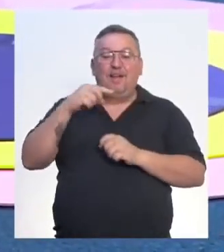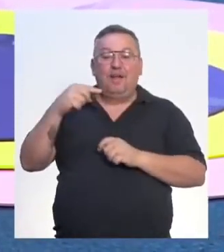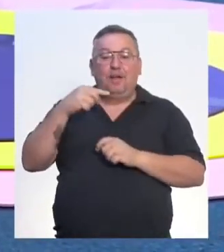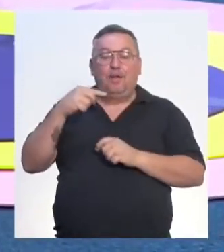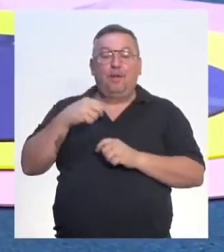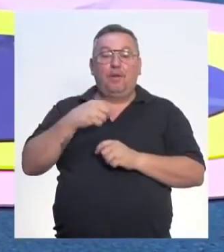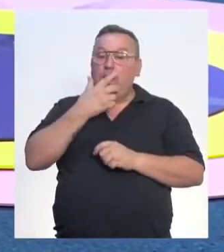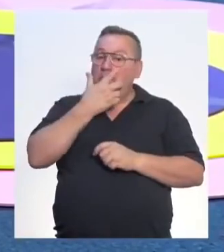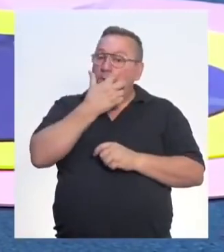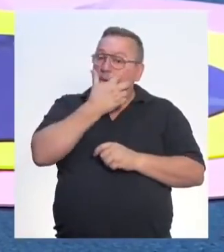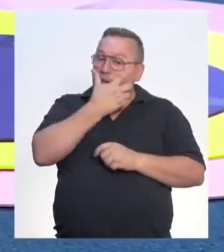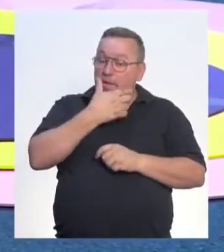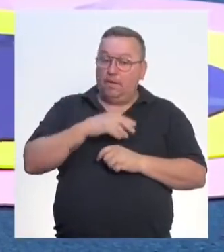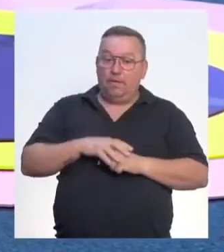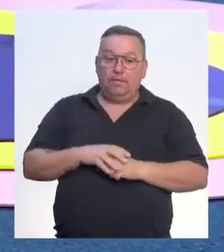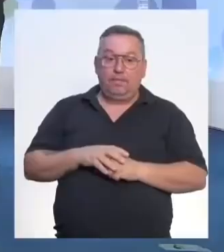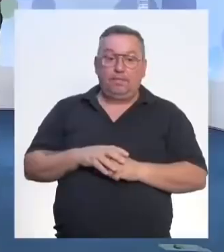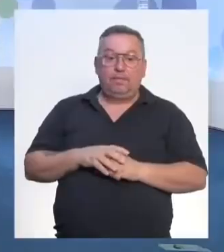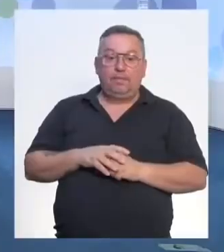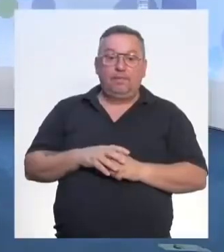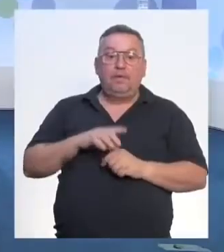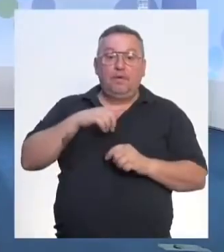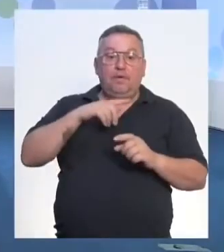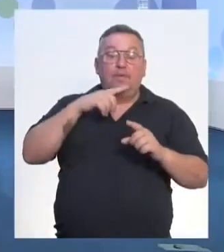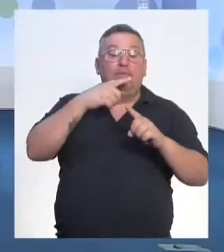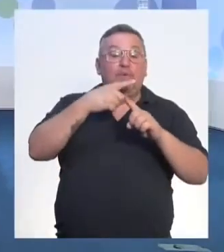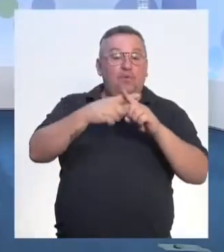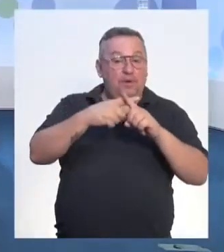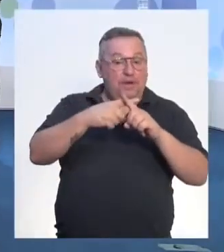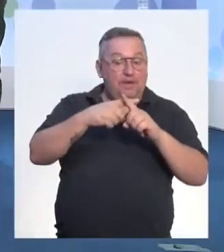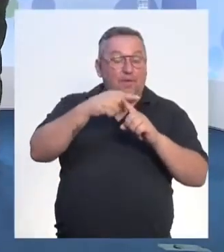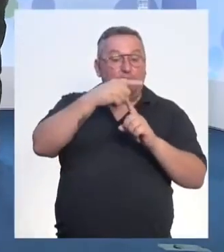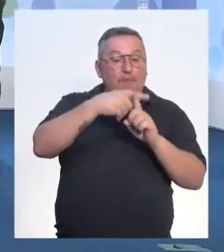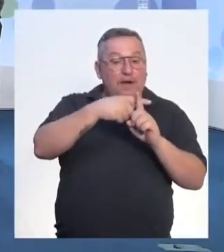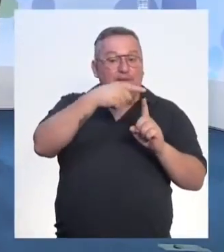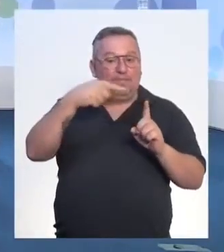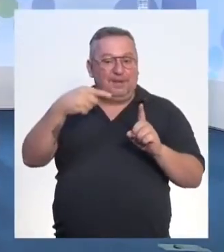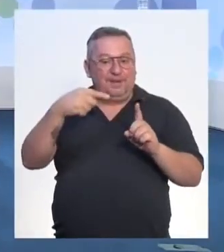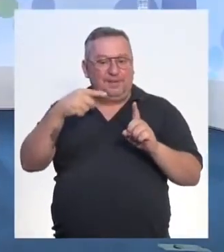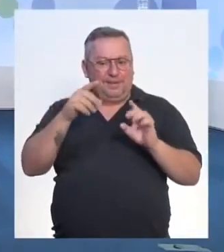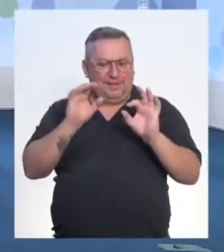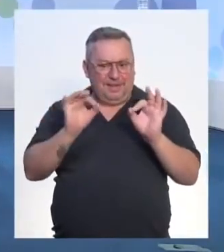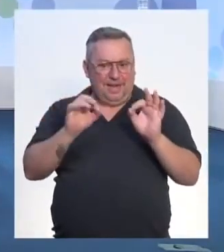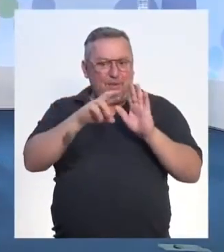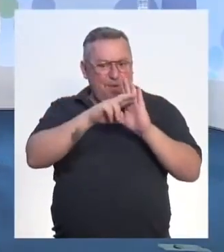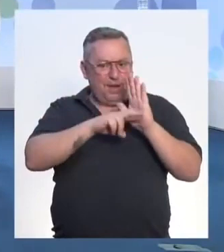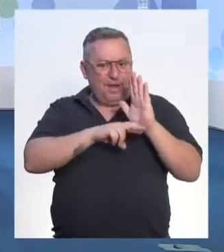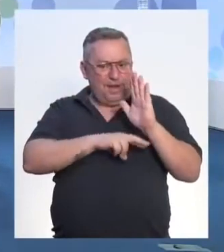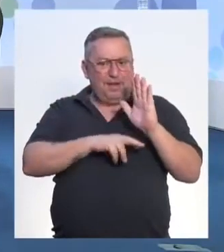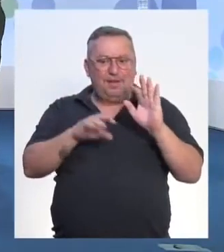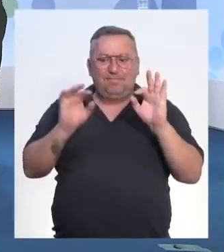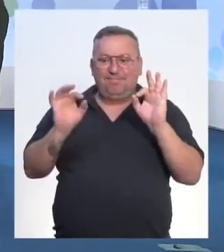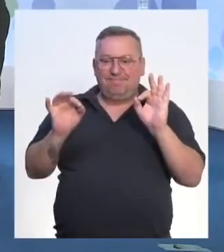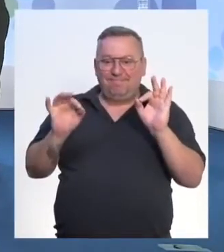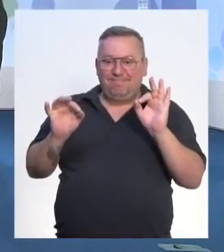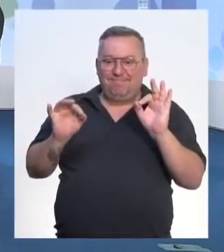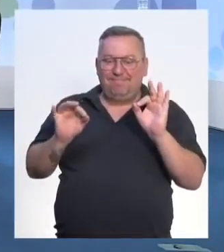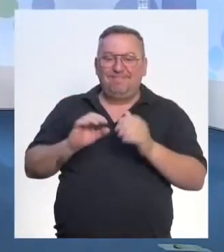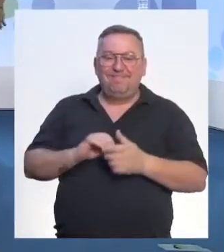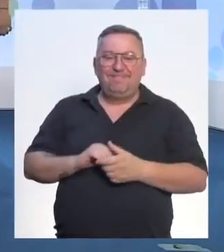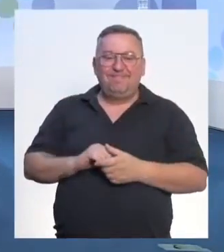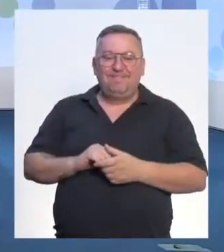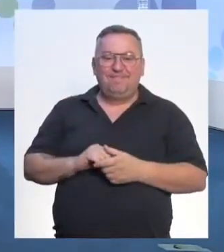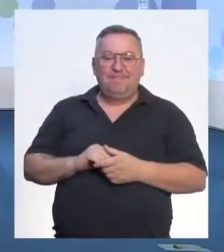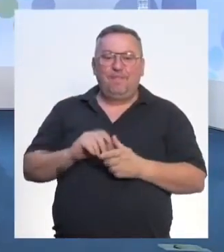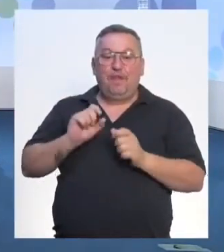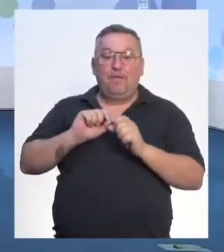né, Osmar? Perfeito. Então eu Vai tenho que fazer... multiplicar, isso? Isso, eu tenho que fazer a regra de sinal. 5 Beleza? positivo vezes menos 1, Isso menos mesmo. 5. Então